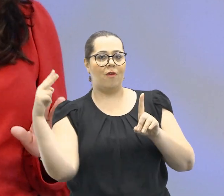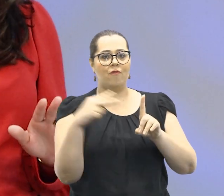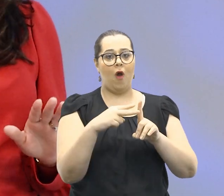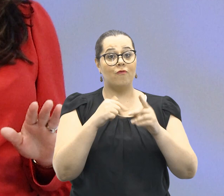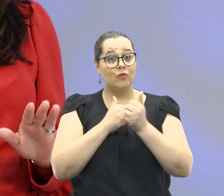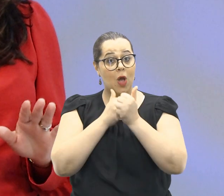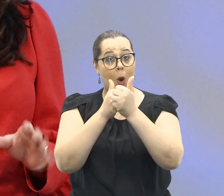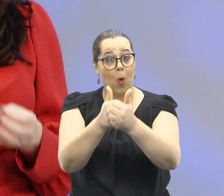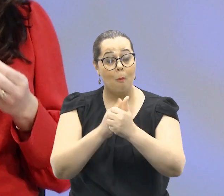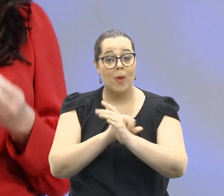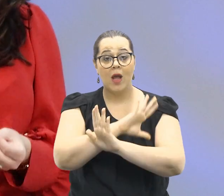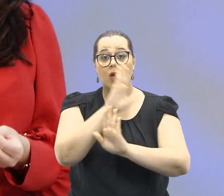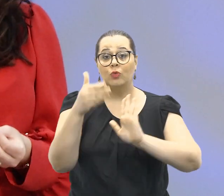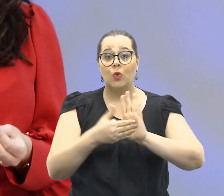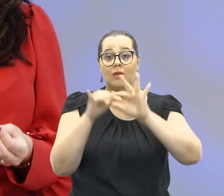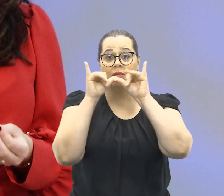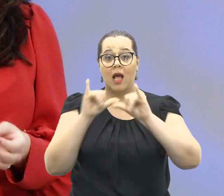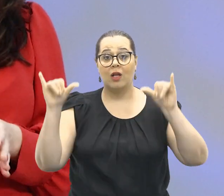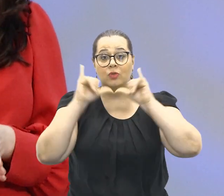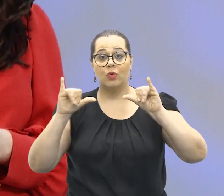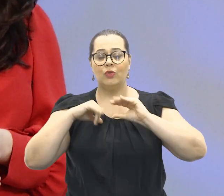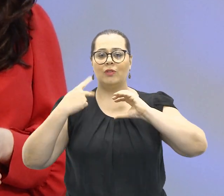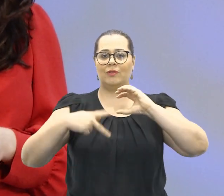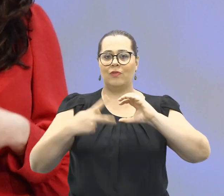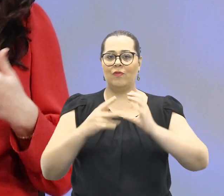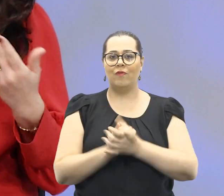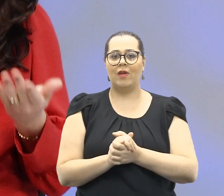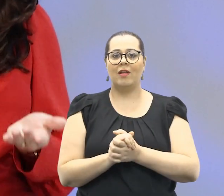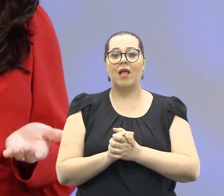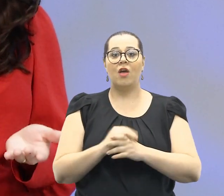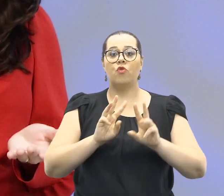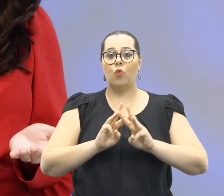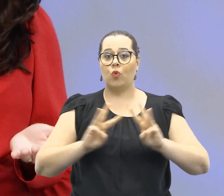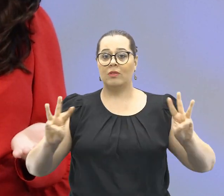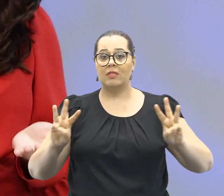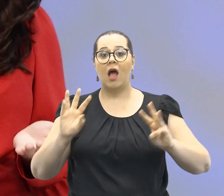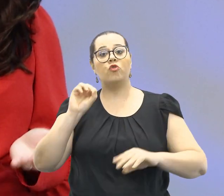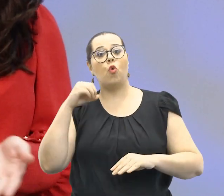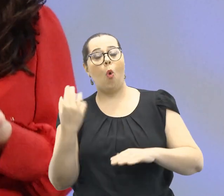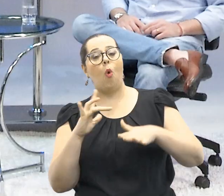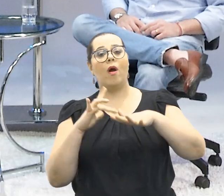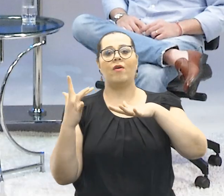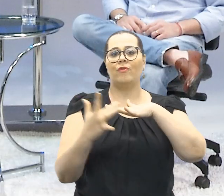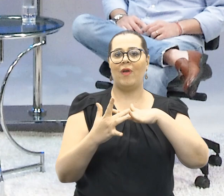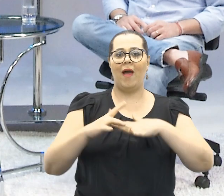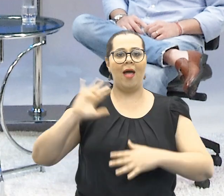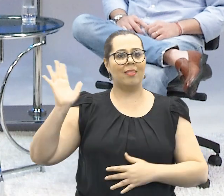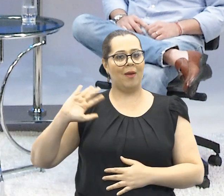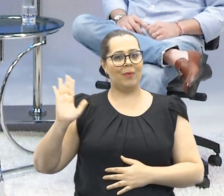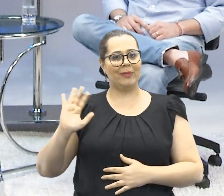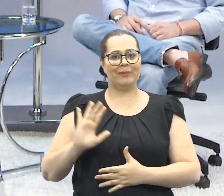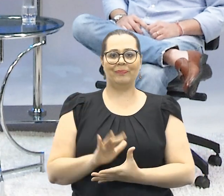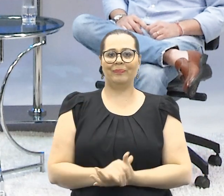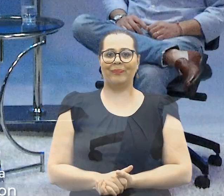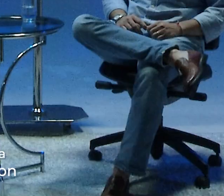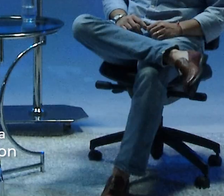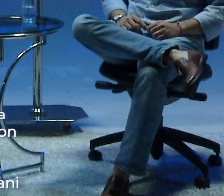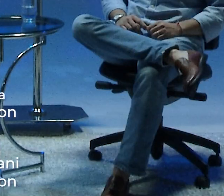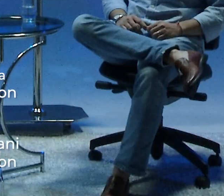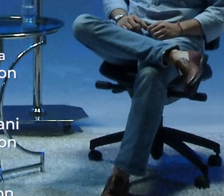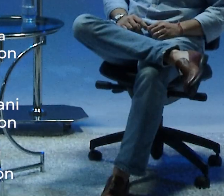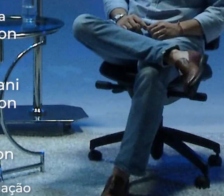Acompanhe todas as notícias da Câmara de Vereadores pelo site ou pelas redes sociais e até a próxima.